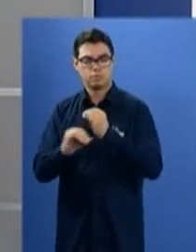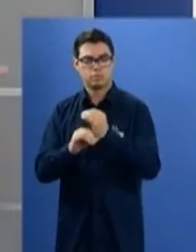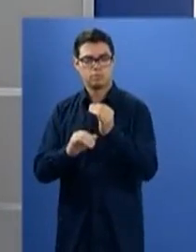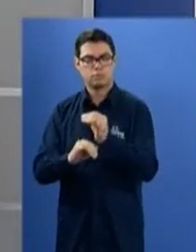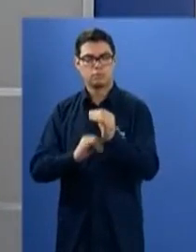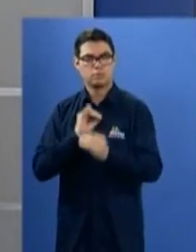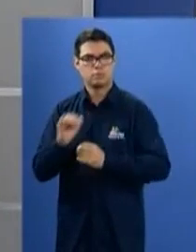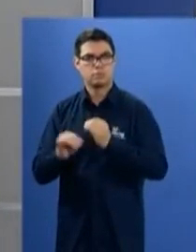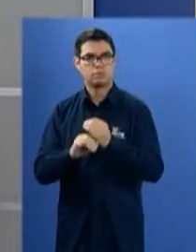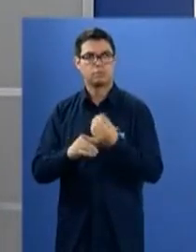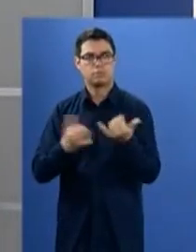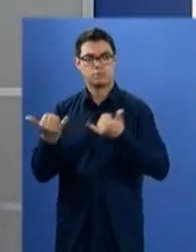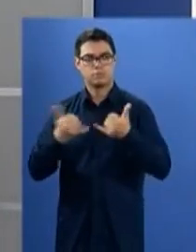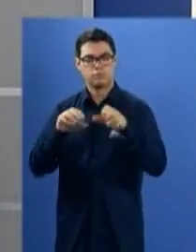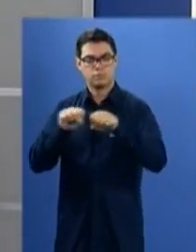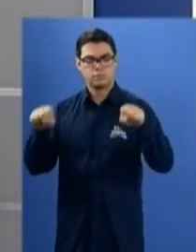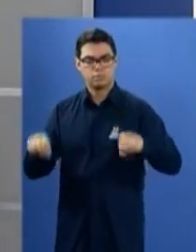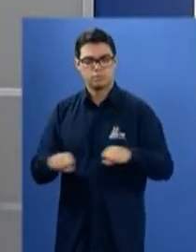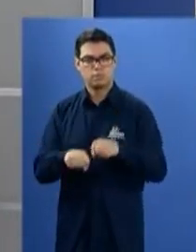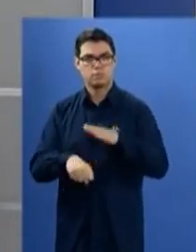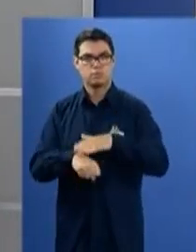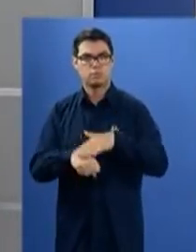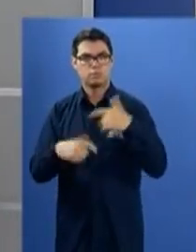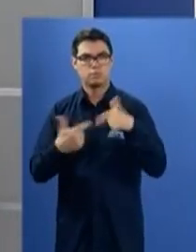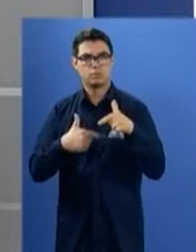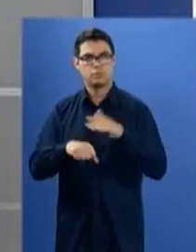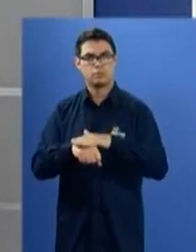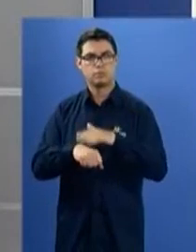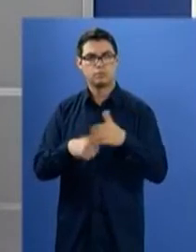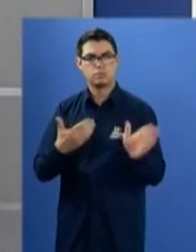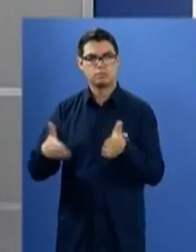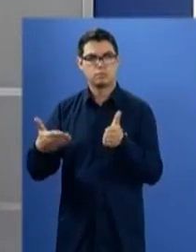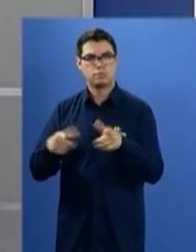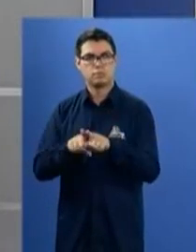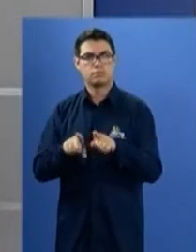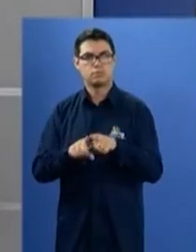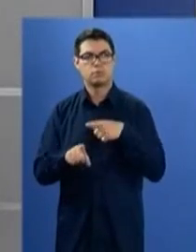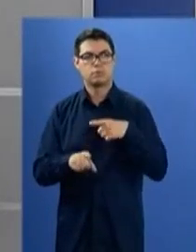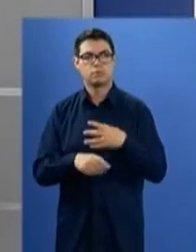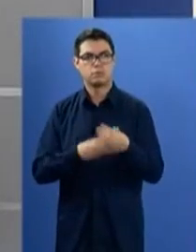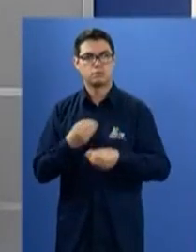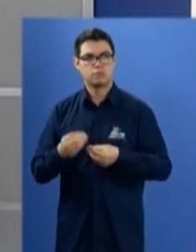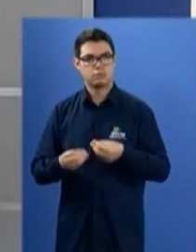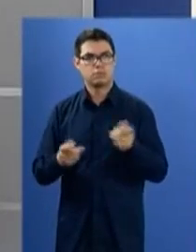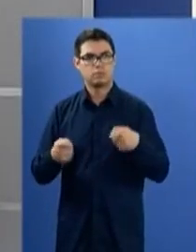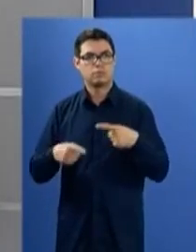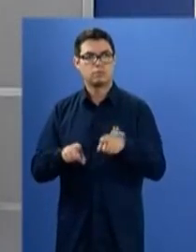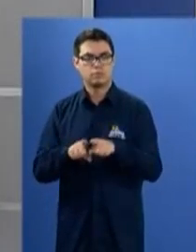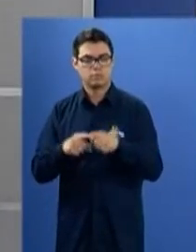informatização, os sistemas informáticos, o horário de trabalho e o tempo de produção do processo produtivo.